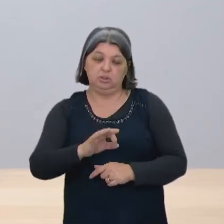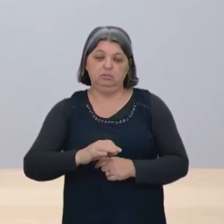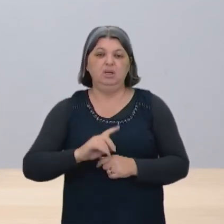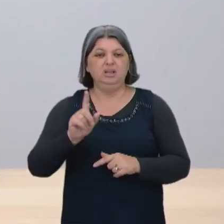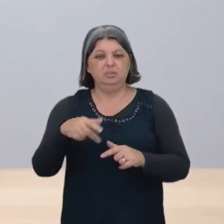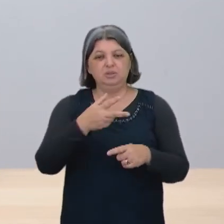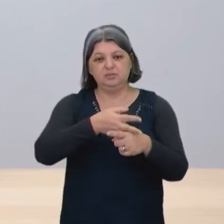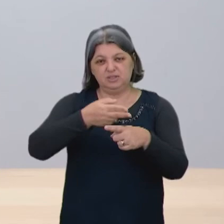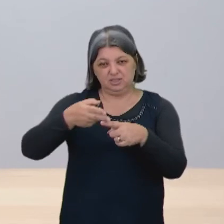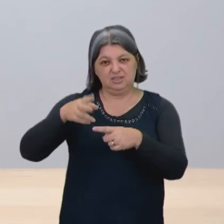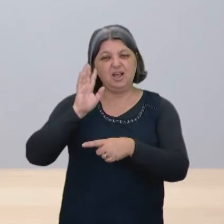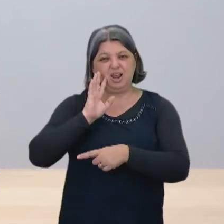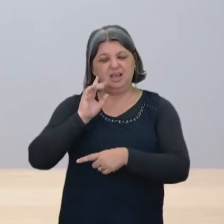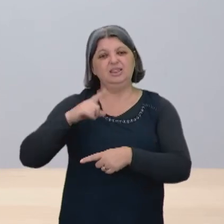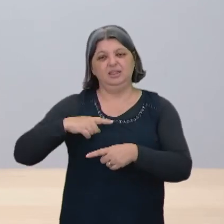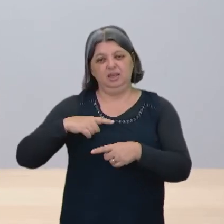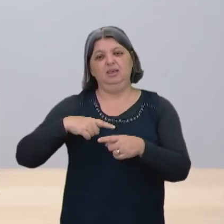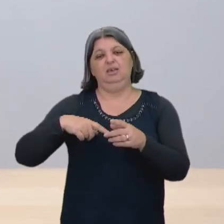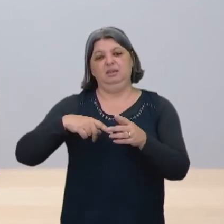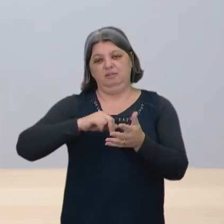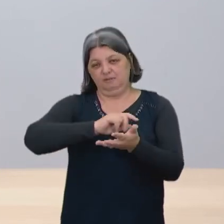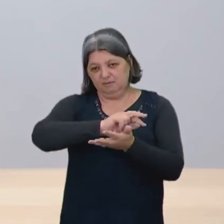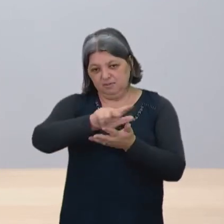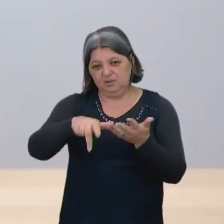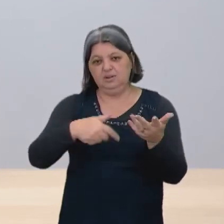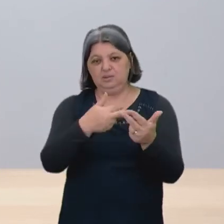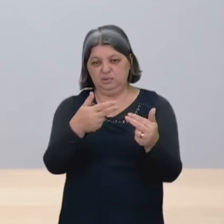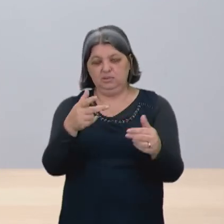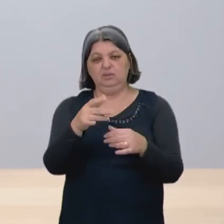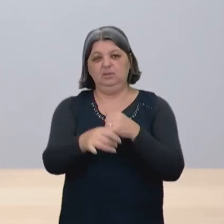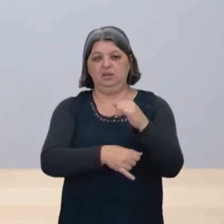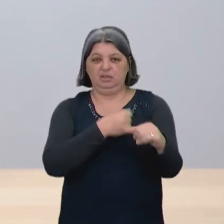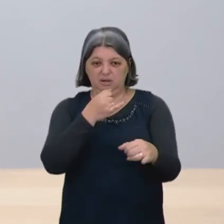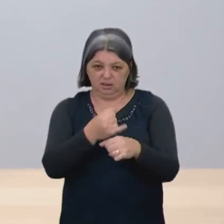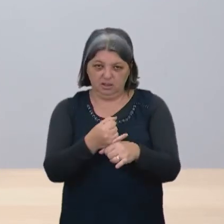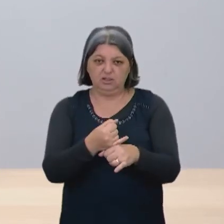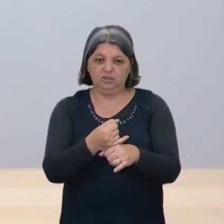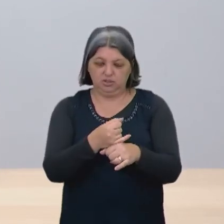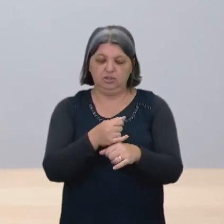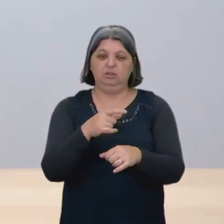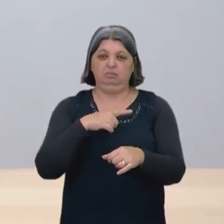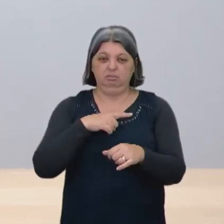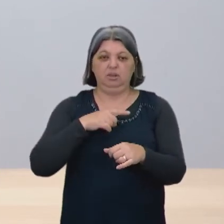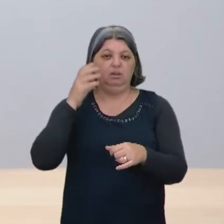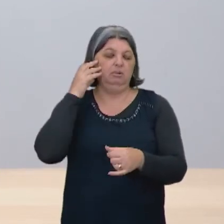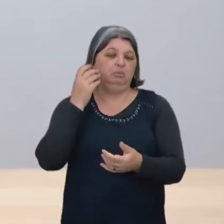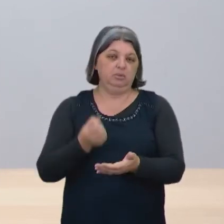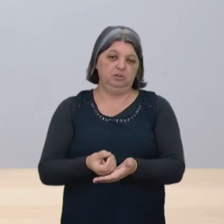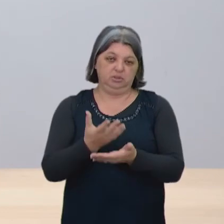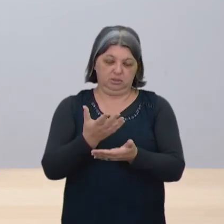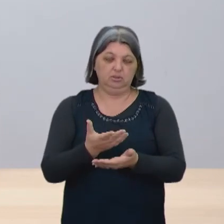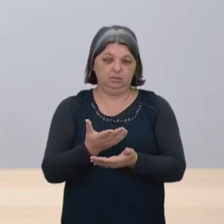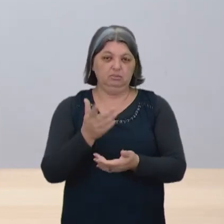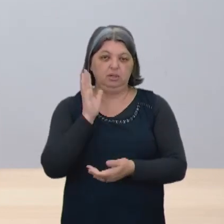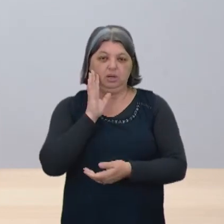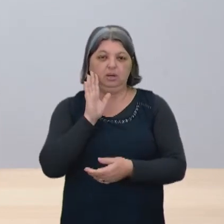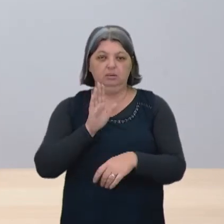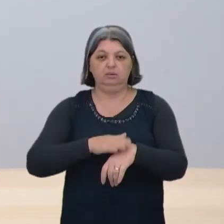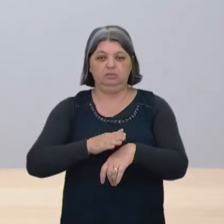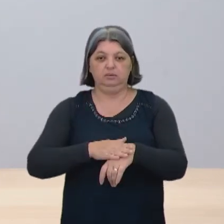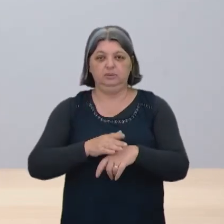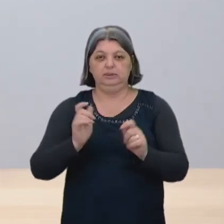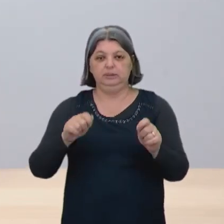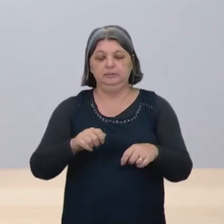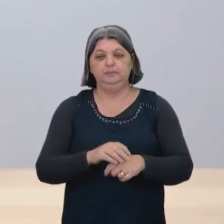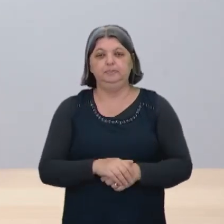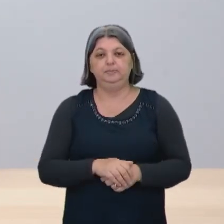edição legal, tem vários programas aí que dá para fazer edição, e vai ser um podcast legal. Para terminar, né, que a nossa aula já está para